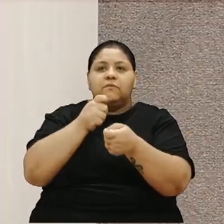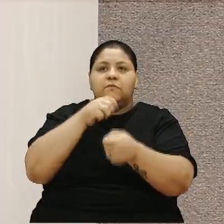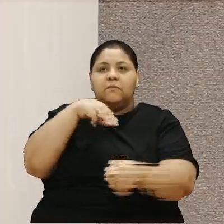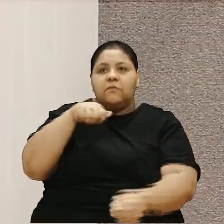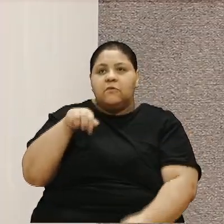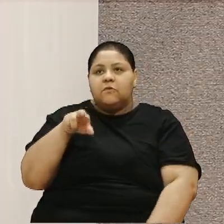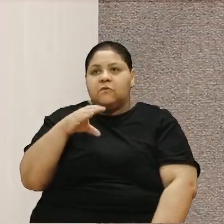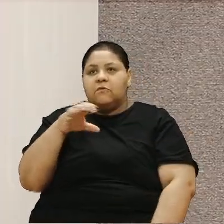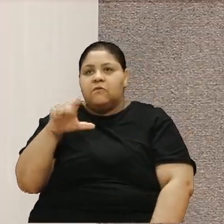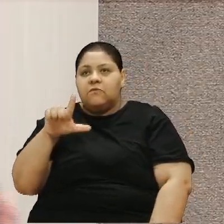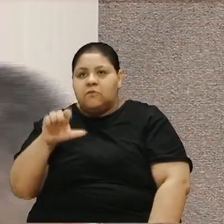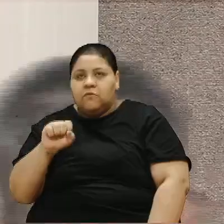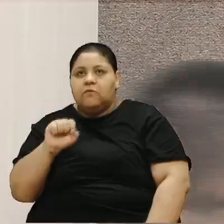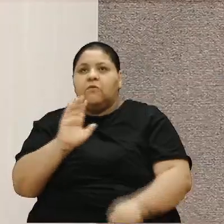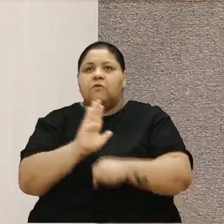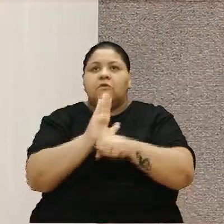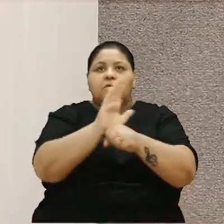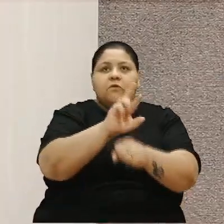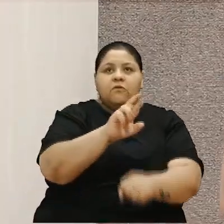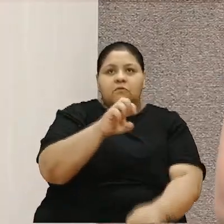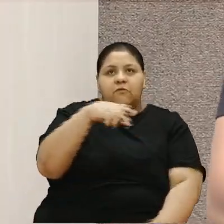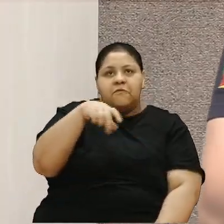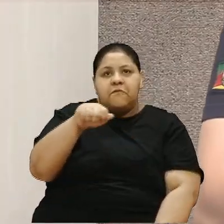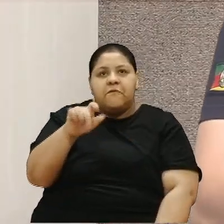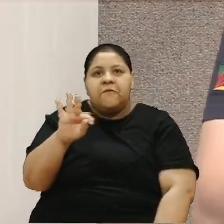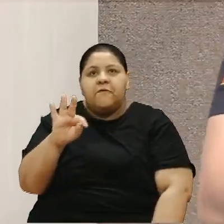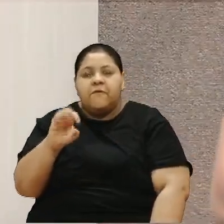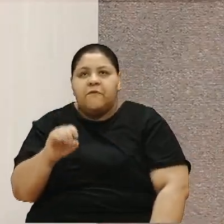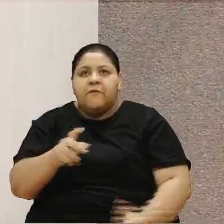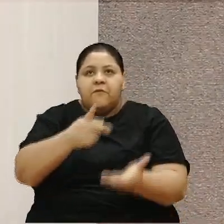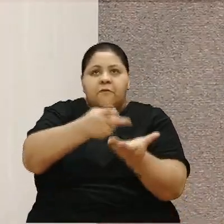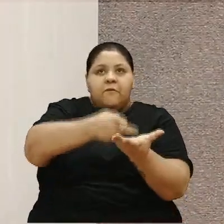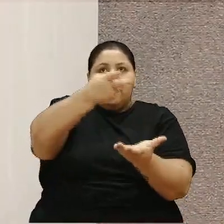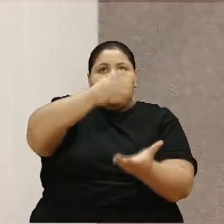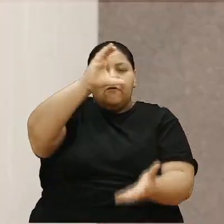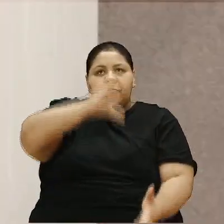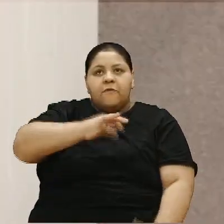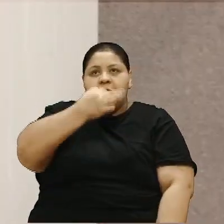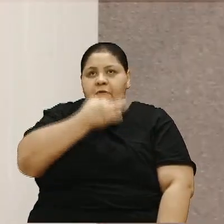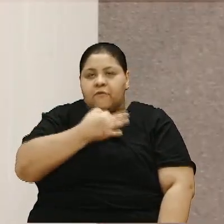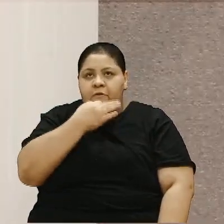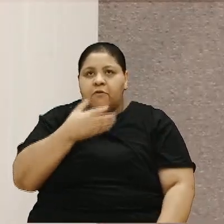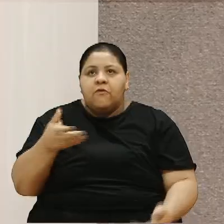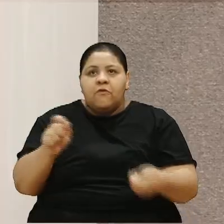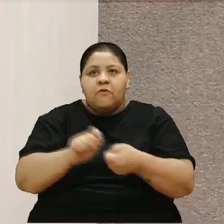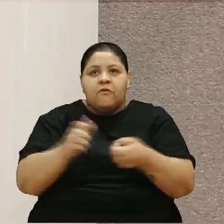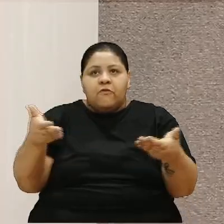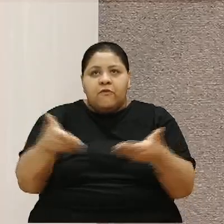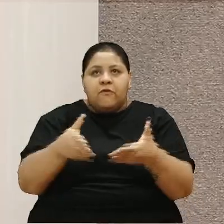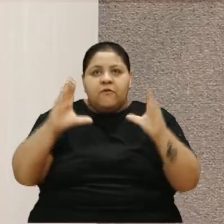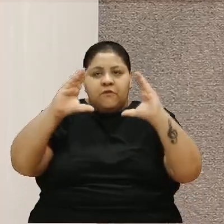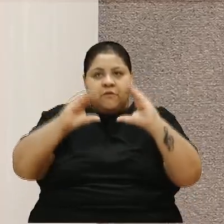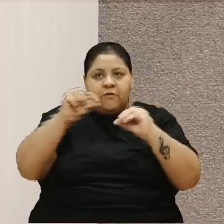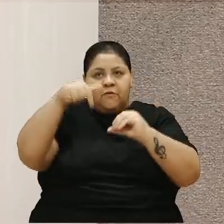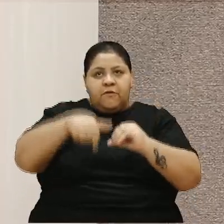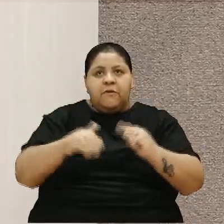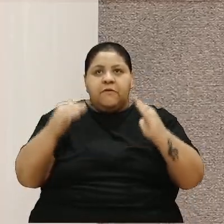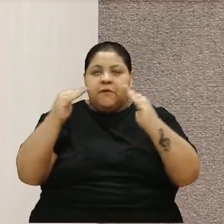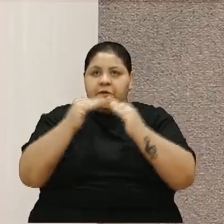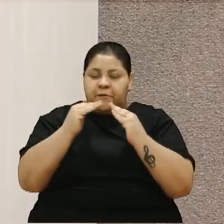com a colaboração da Renata Oliveira Silva, sobre o título de cidadão caxiense que iremos fazer a entrega hoje à noite. Esta casa